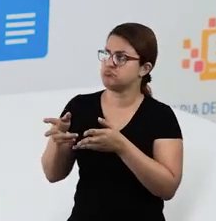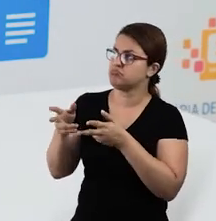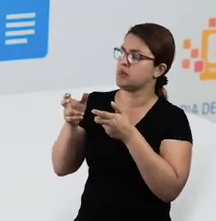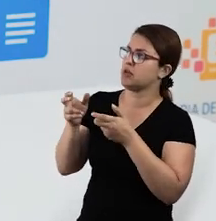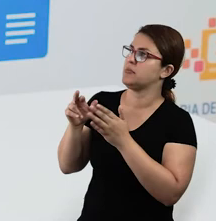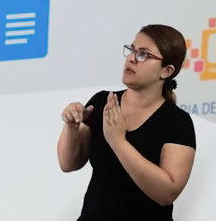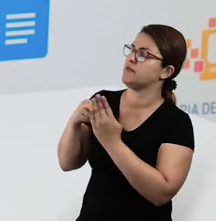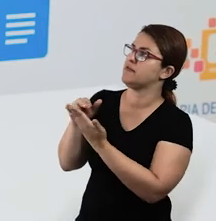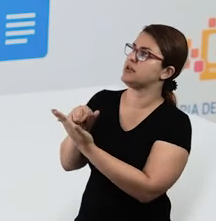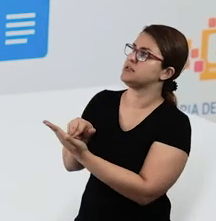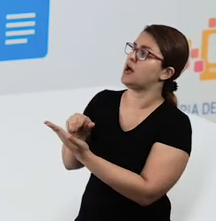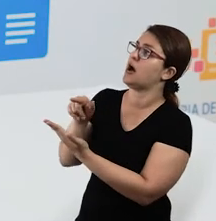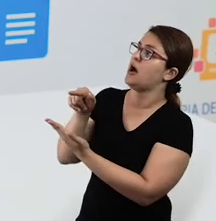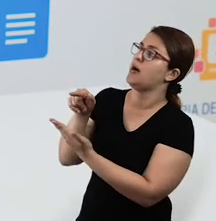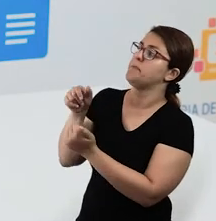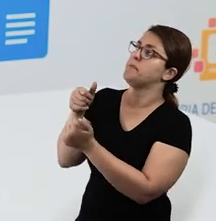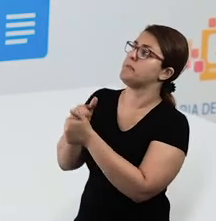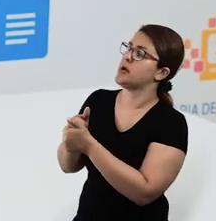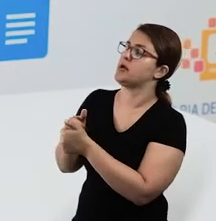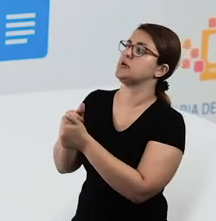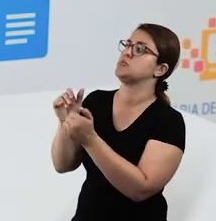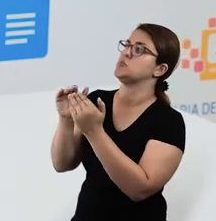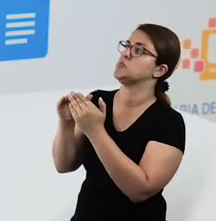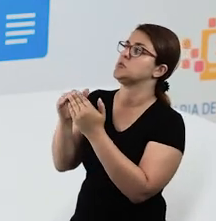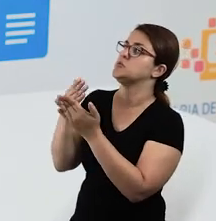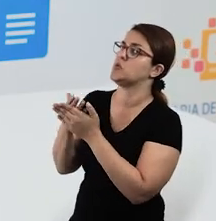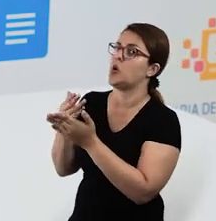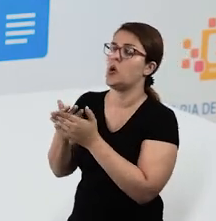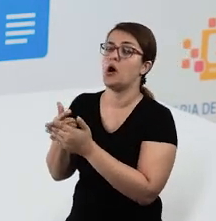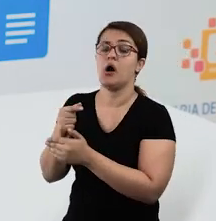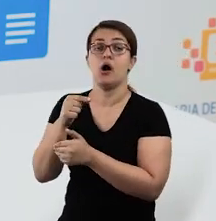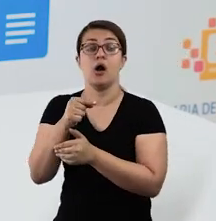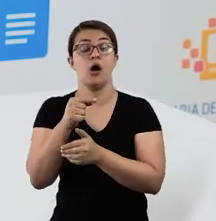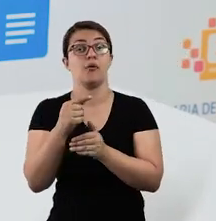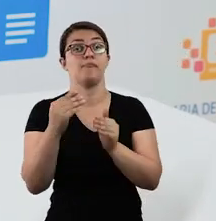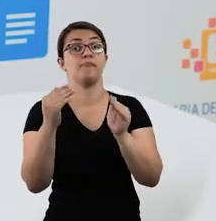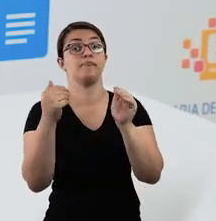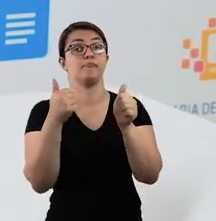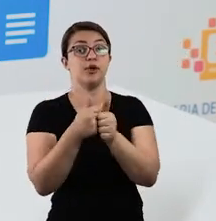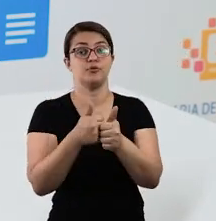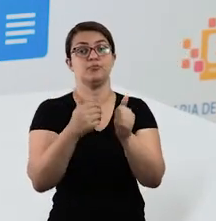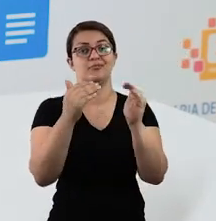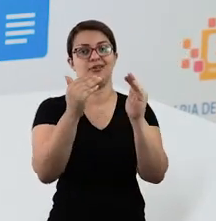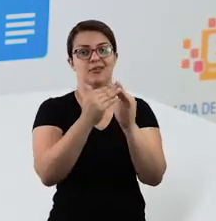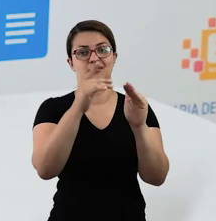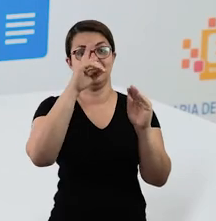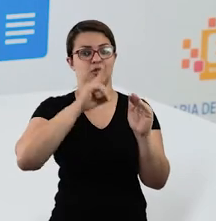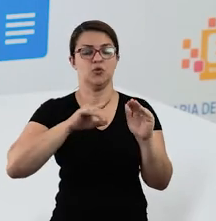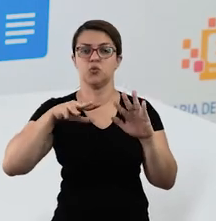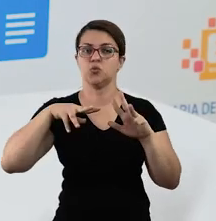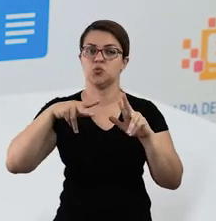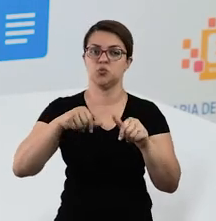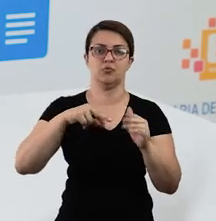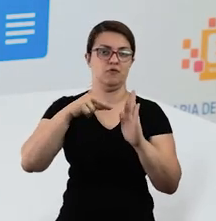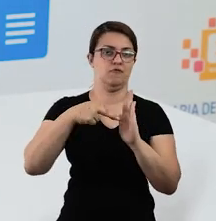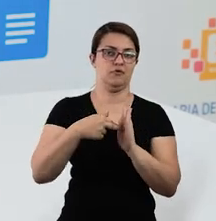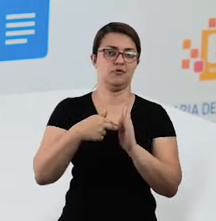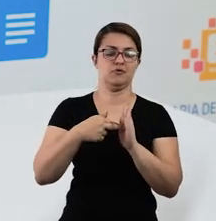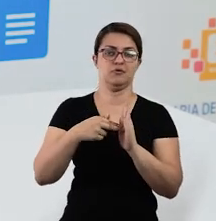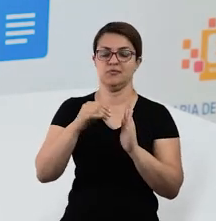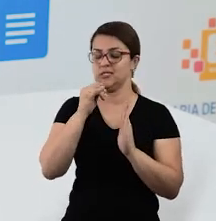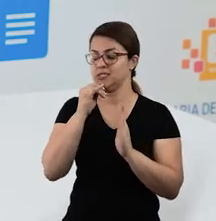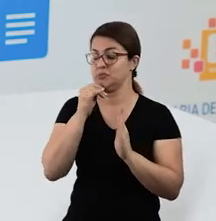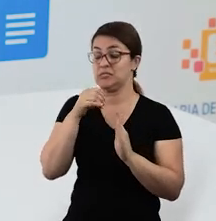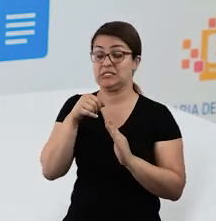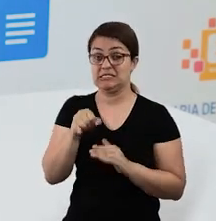campinho de futebol, ou eu passo por uma casa amarela. Tudo isso é um ponto, são pontos de referência. Vamos supor que um dia